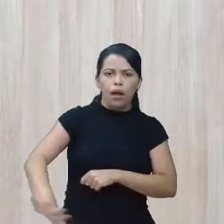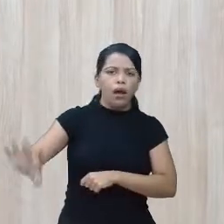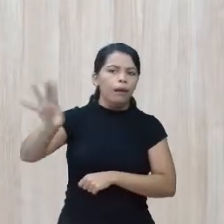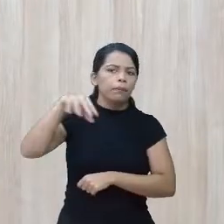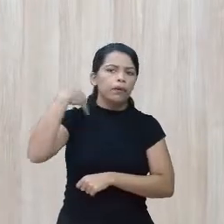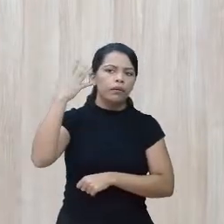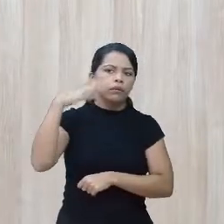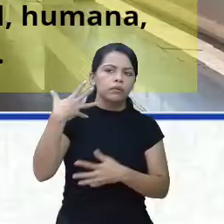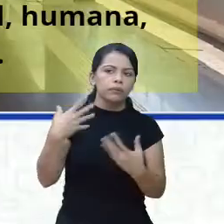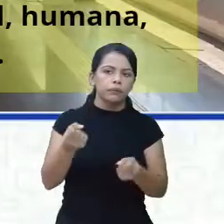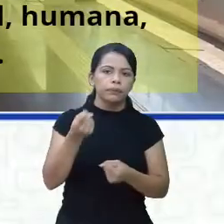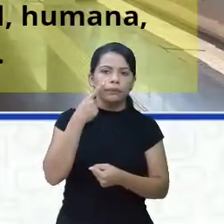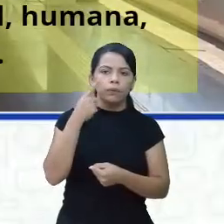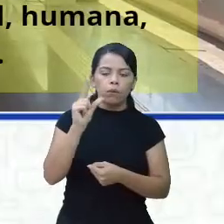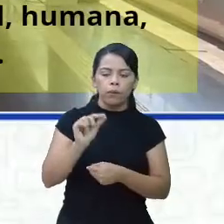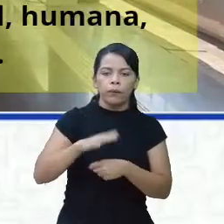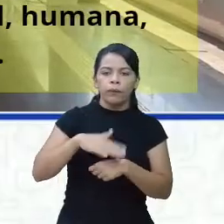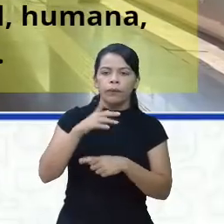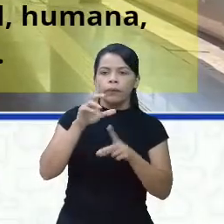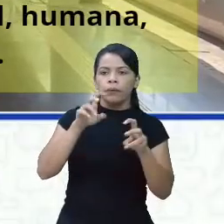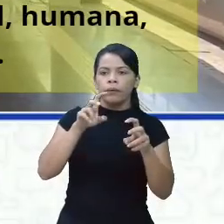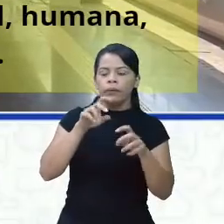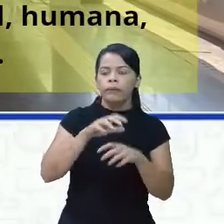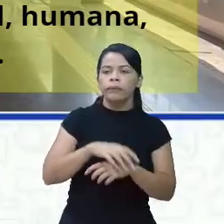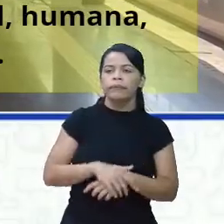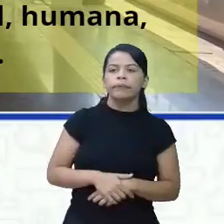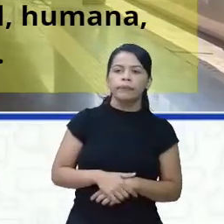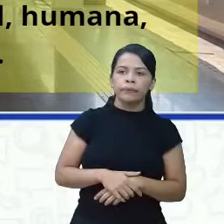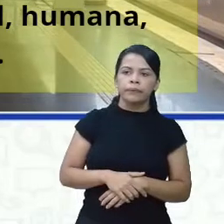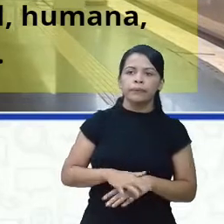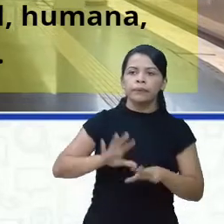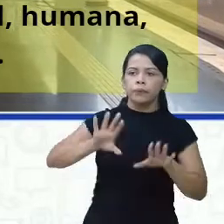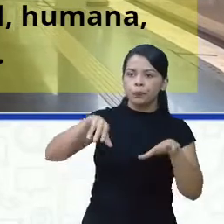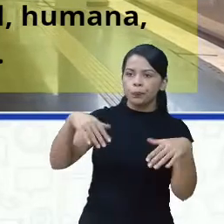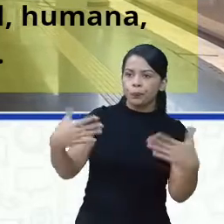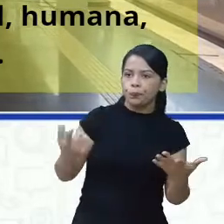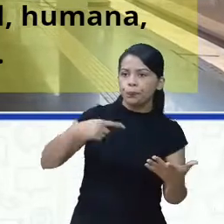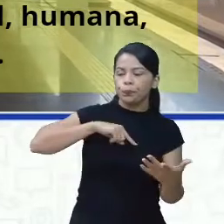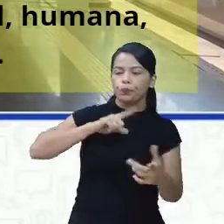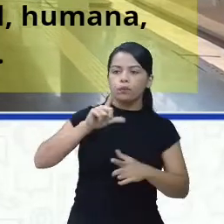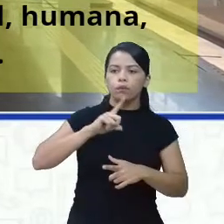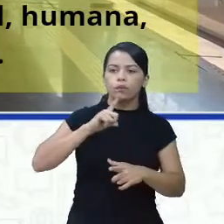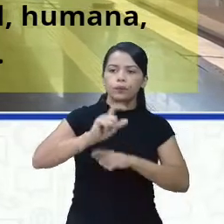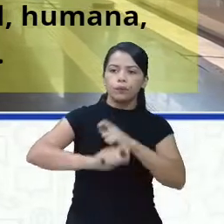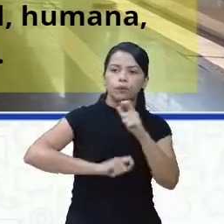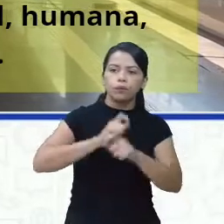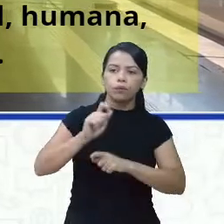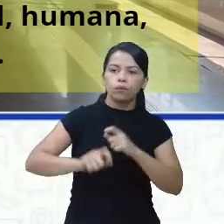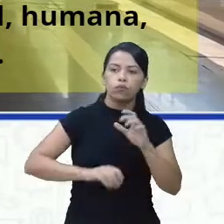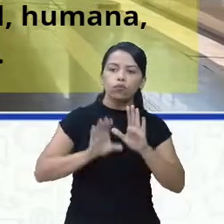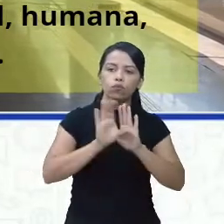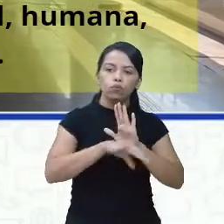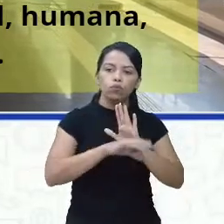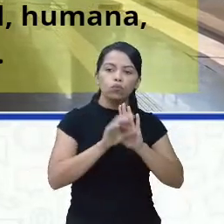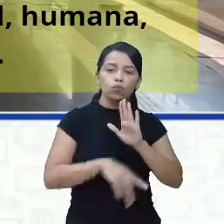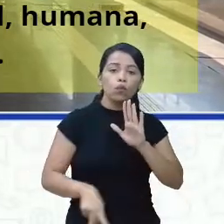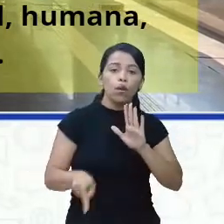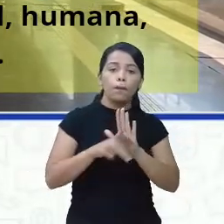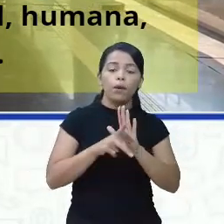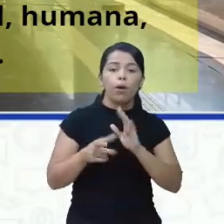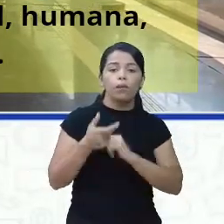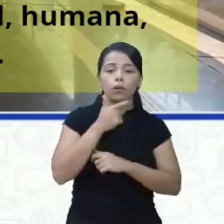paisagem sonora. Então, a gente tem aí, né, que é um conceito que foi originado da palavra